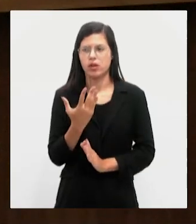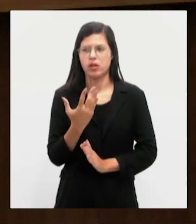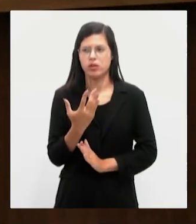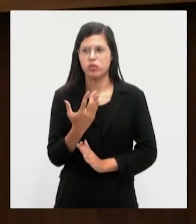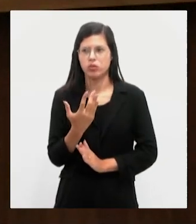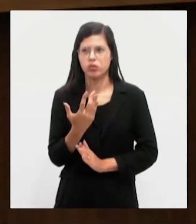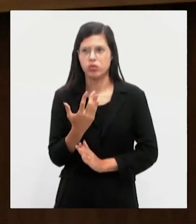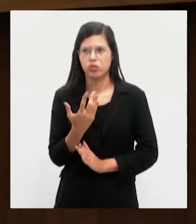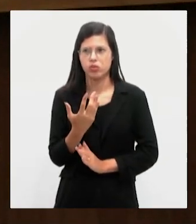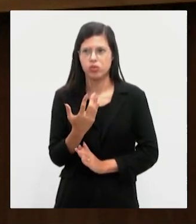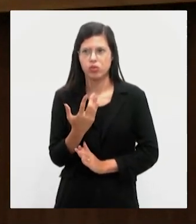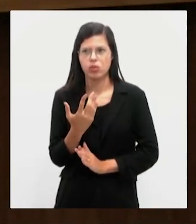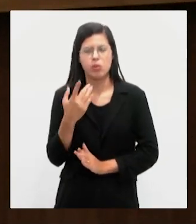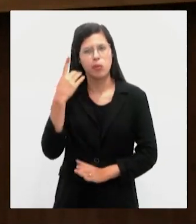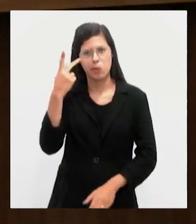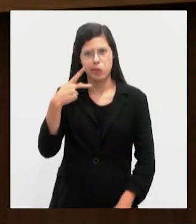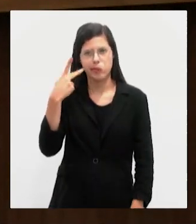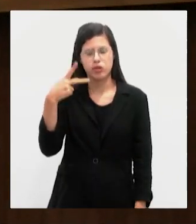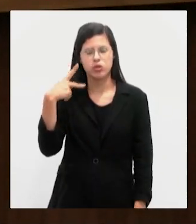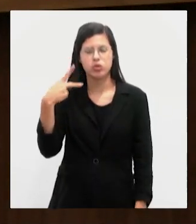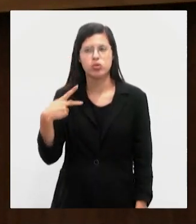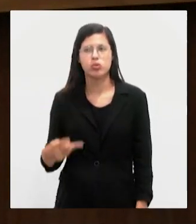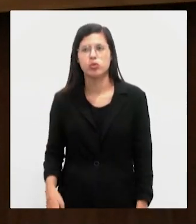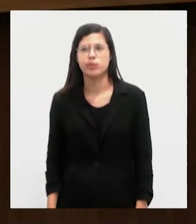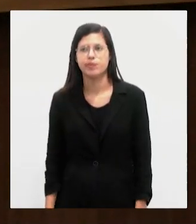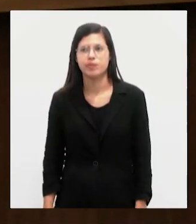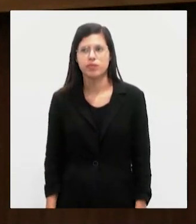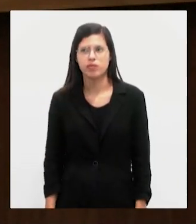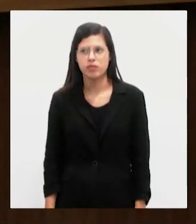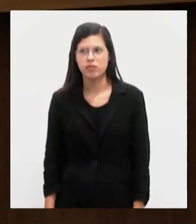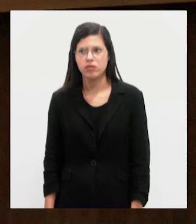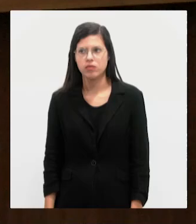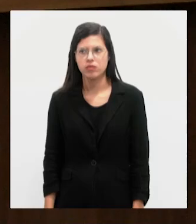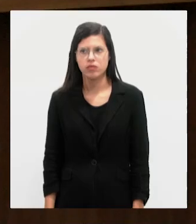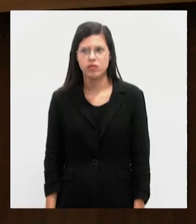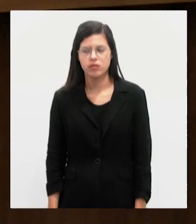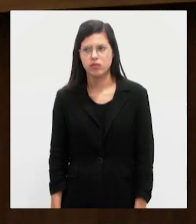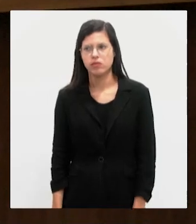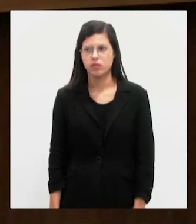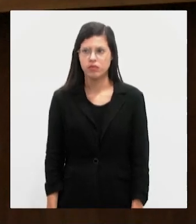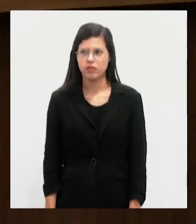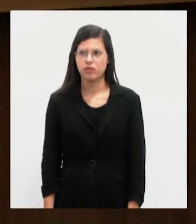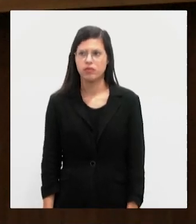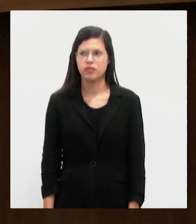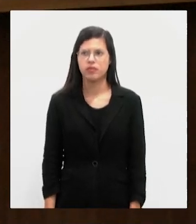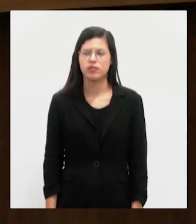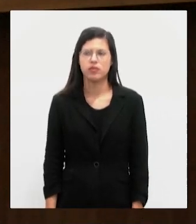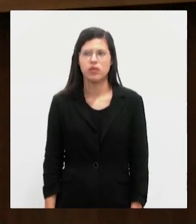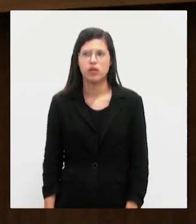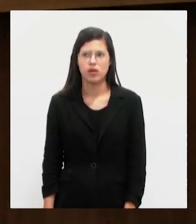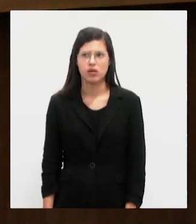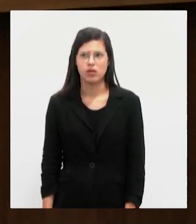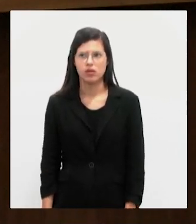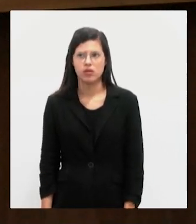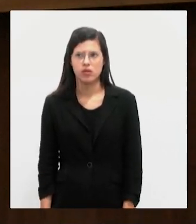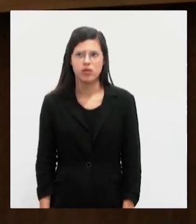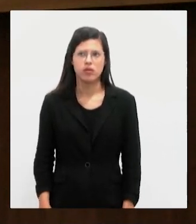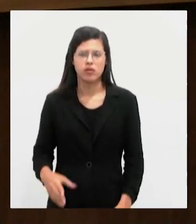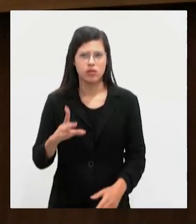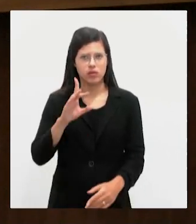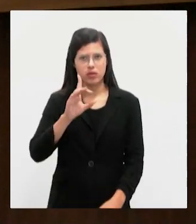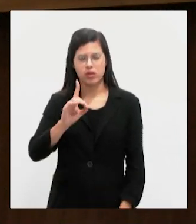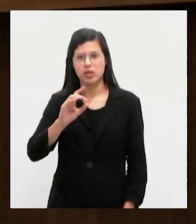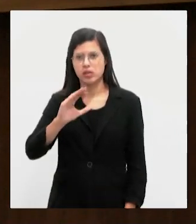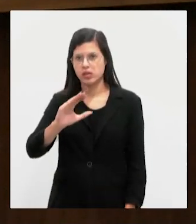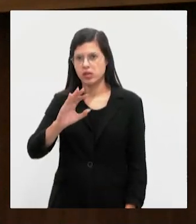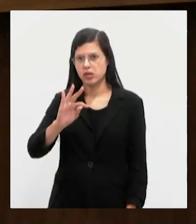por parlamentares. E também ele está introduzido na DCT da Constituição